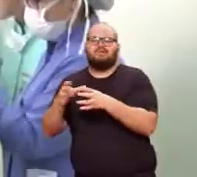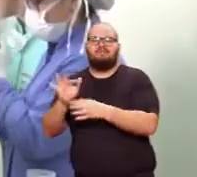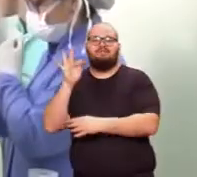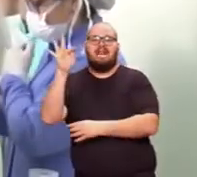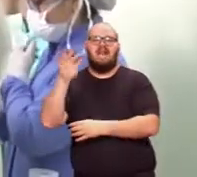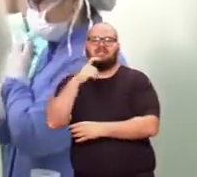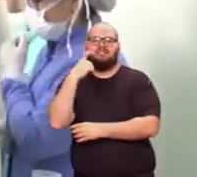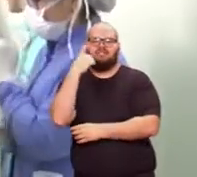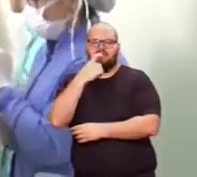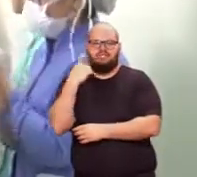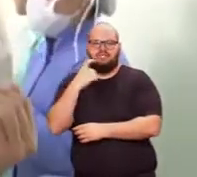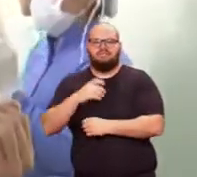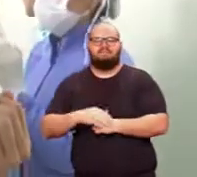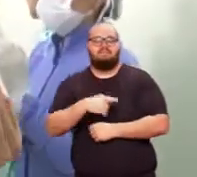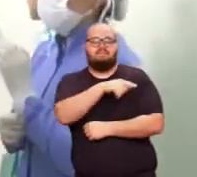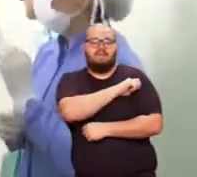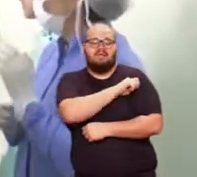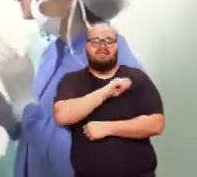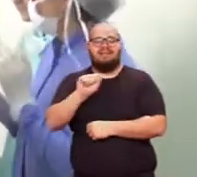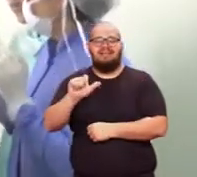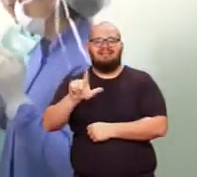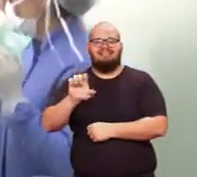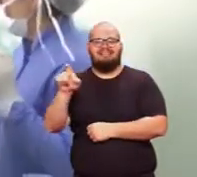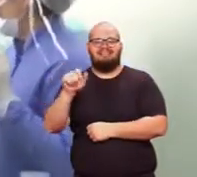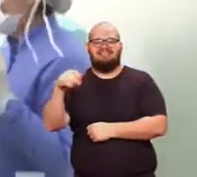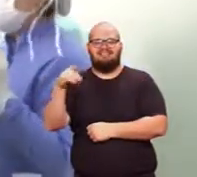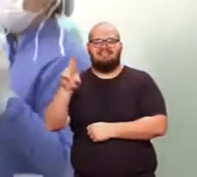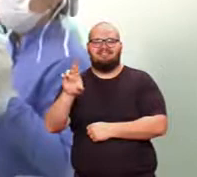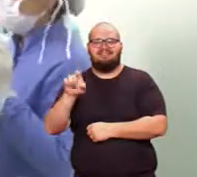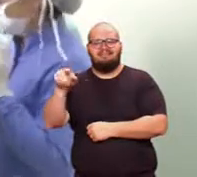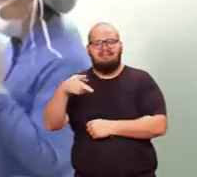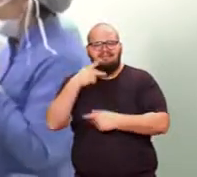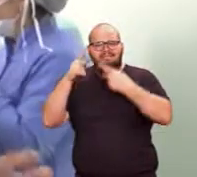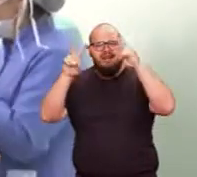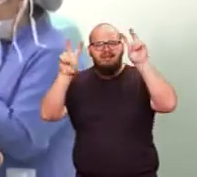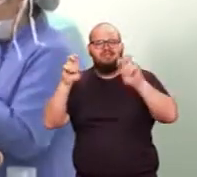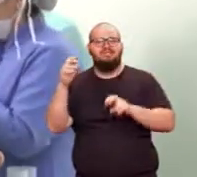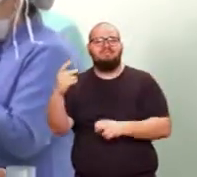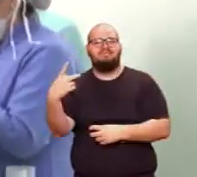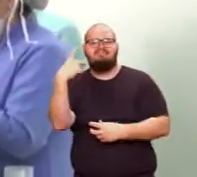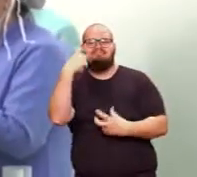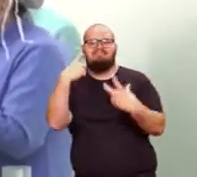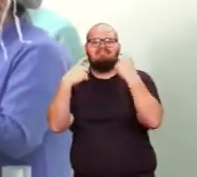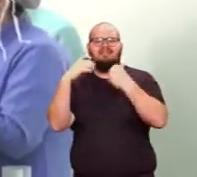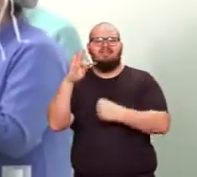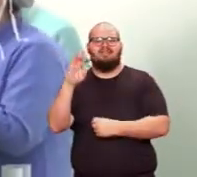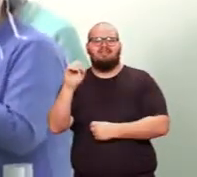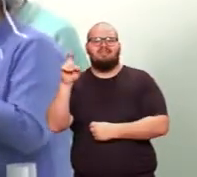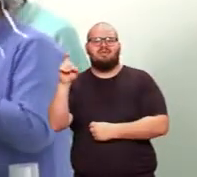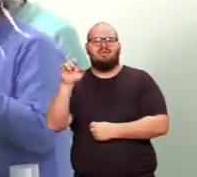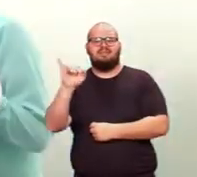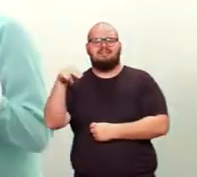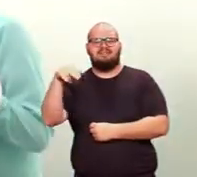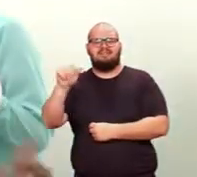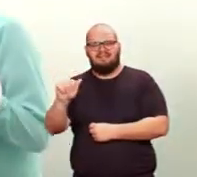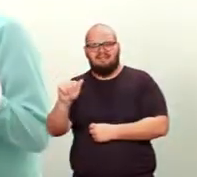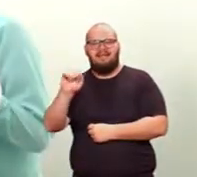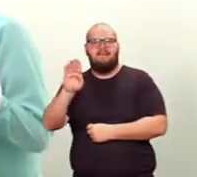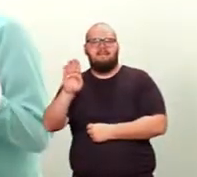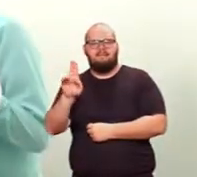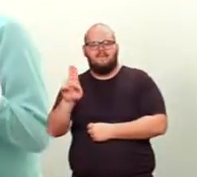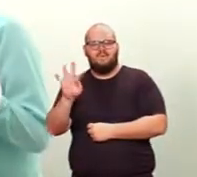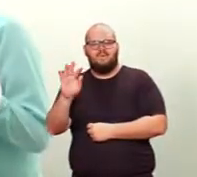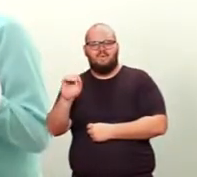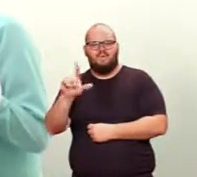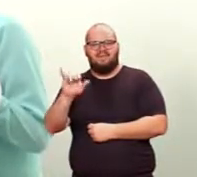Odontologia. O estudante Alexandre Voss comenta sobre as aplicações de toxina botulínica realizadas na clínica. Geralmente os